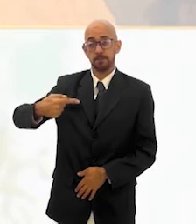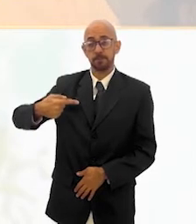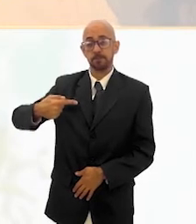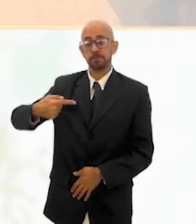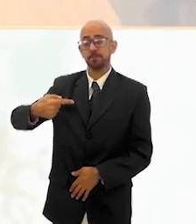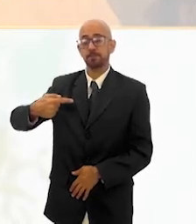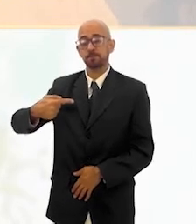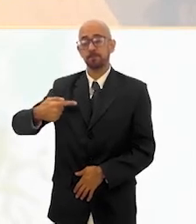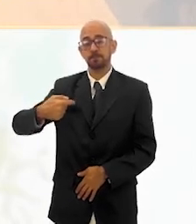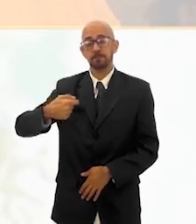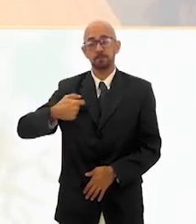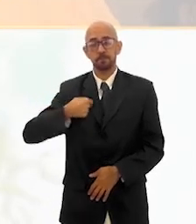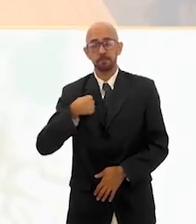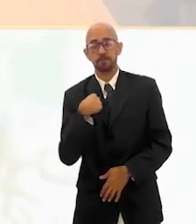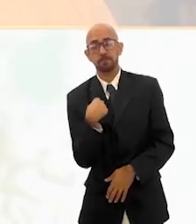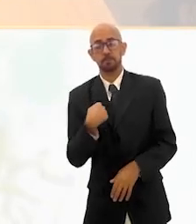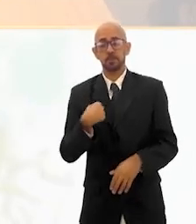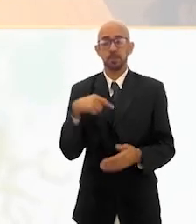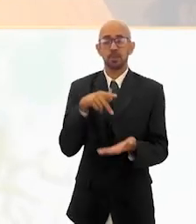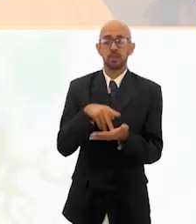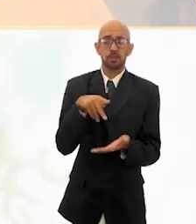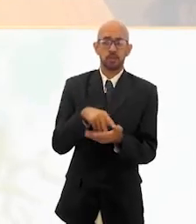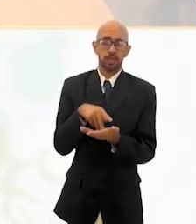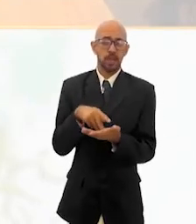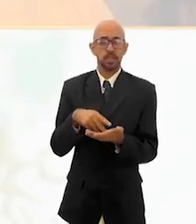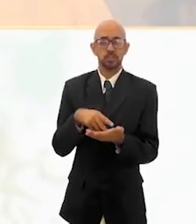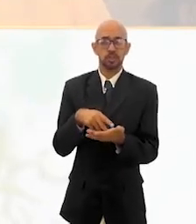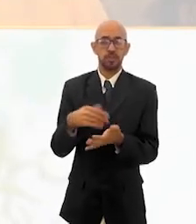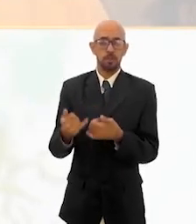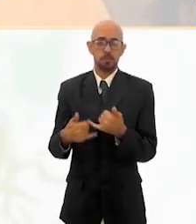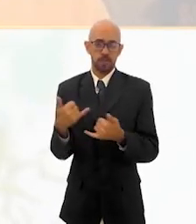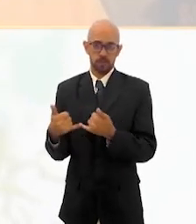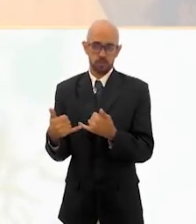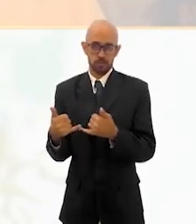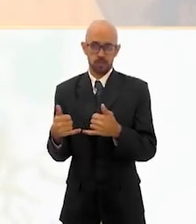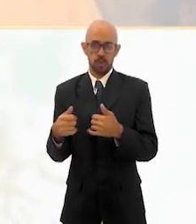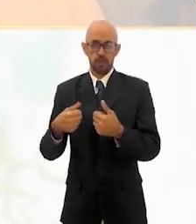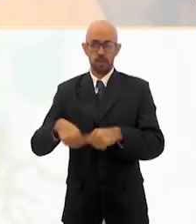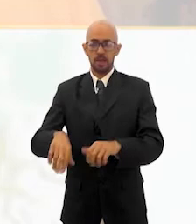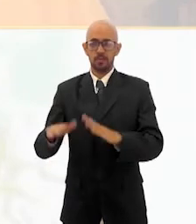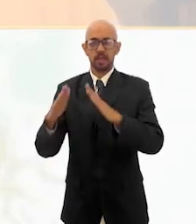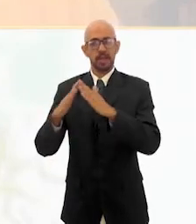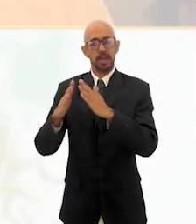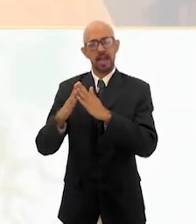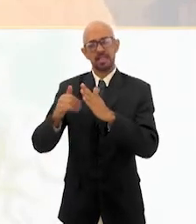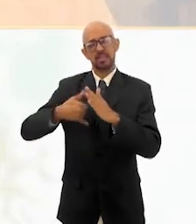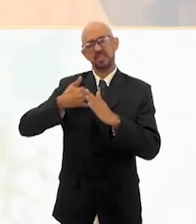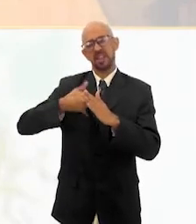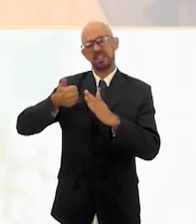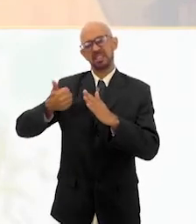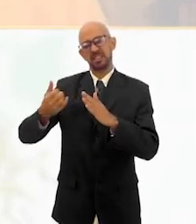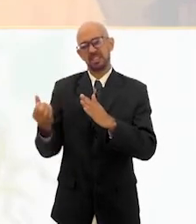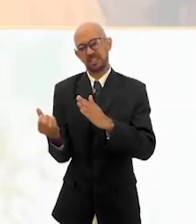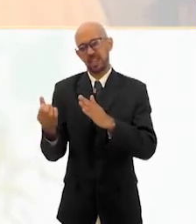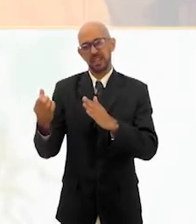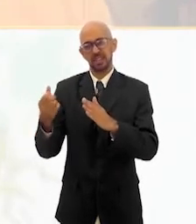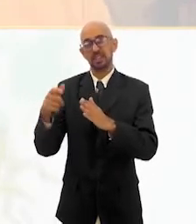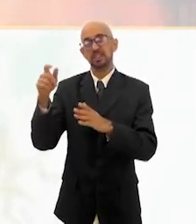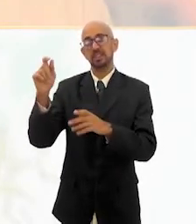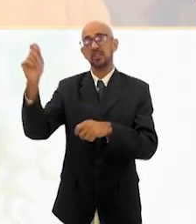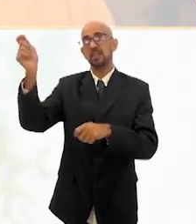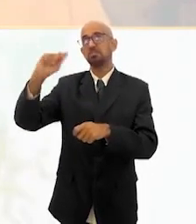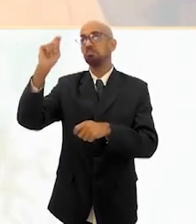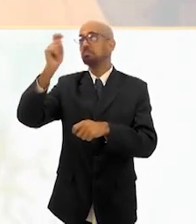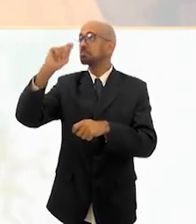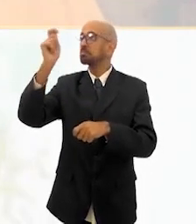Inventei lá. Enfim, foi até, na verdade, uma brincadeira. Eu estava em casa, 16 anos, 16 para 17 anos, em cima da laje, soltando